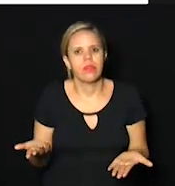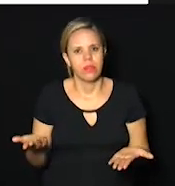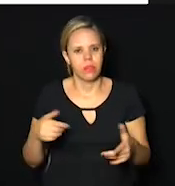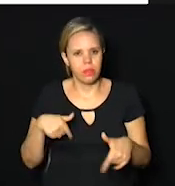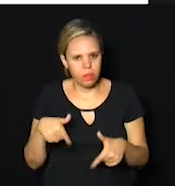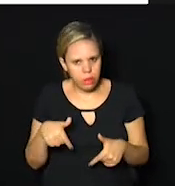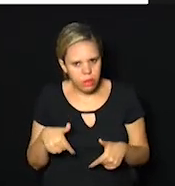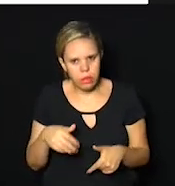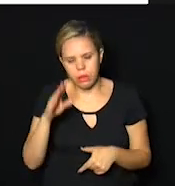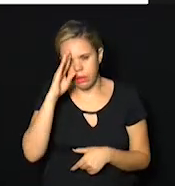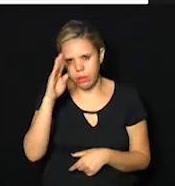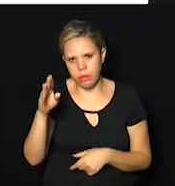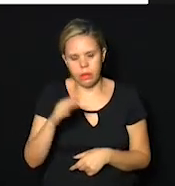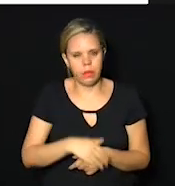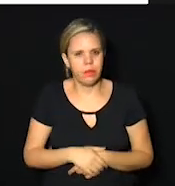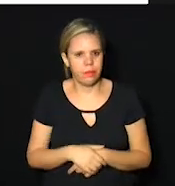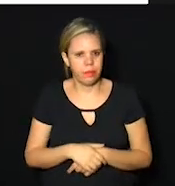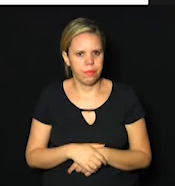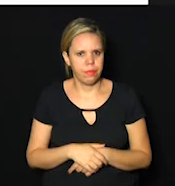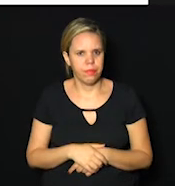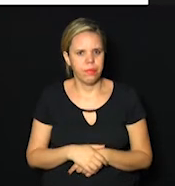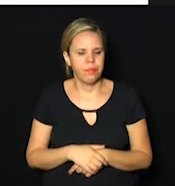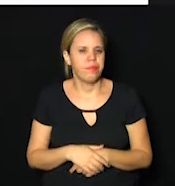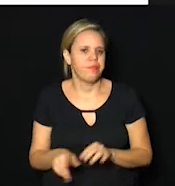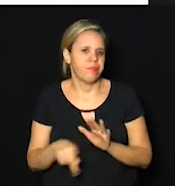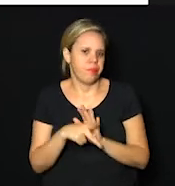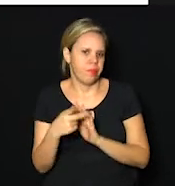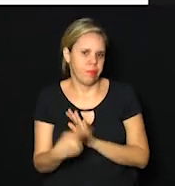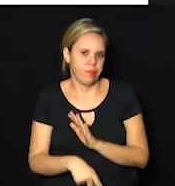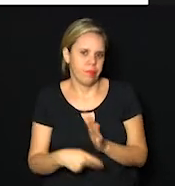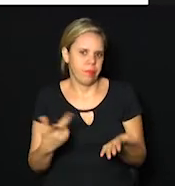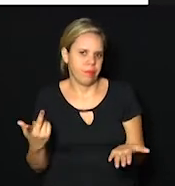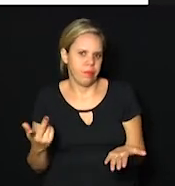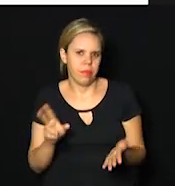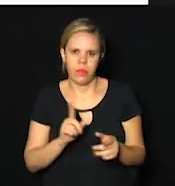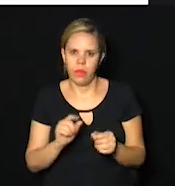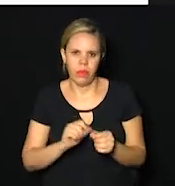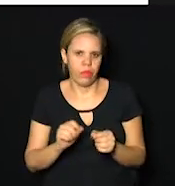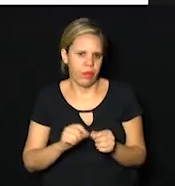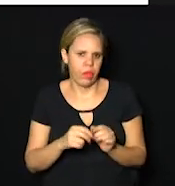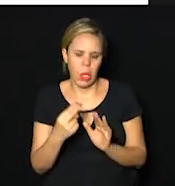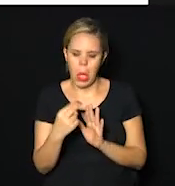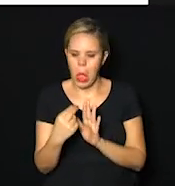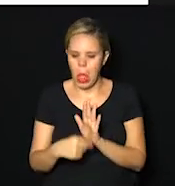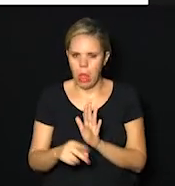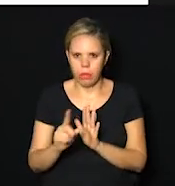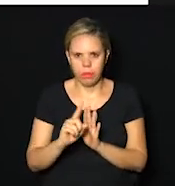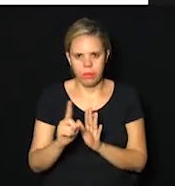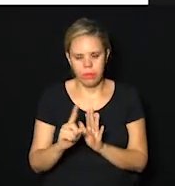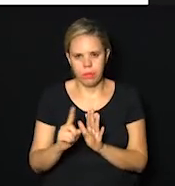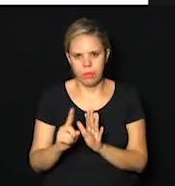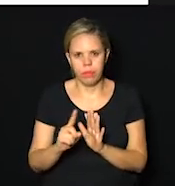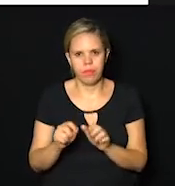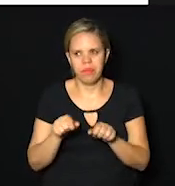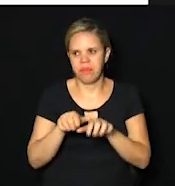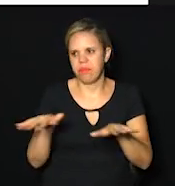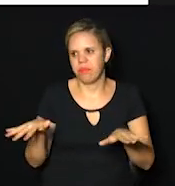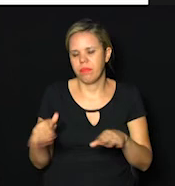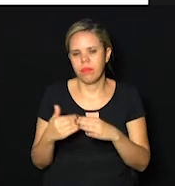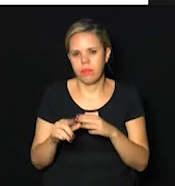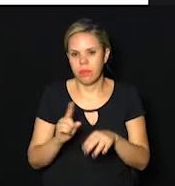trabalhar principalmente a noção de pertencimento. E isso não se faz com lista, isso não se faz com disparo, isso se faz